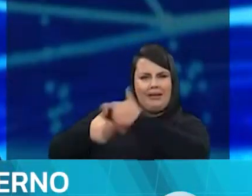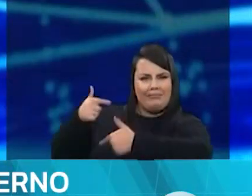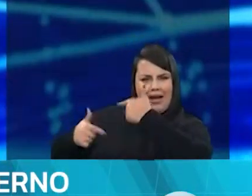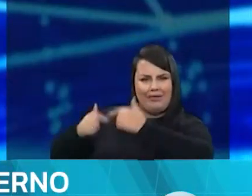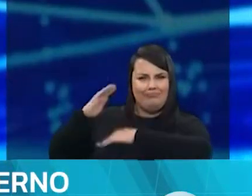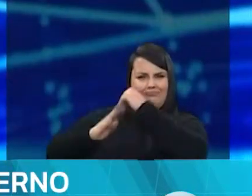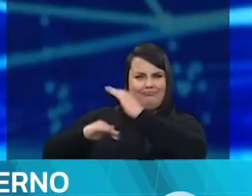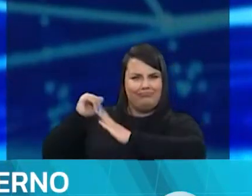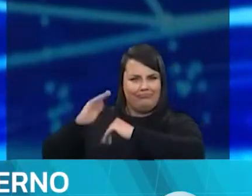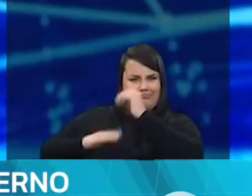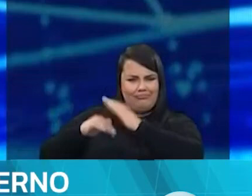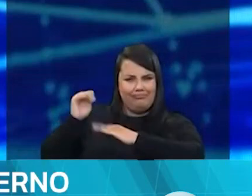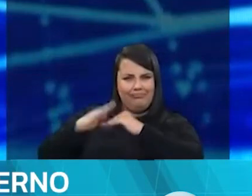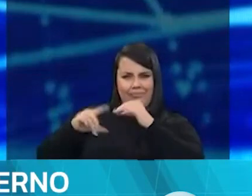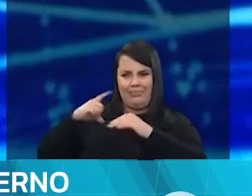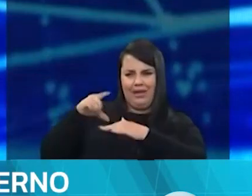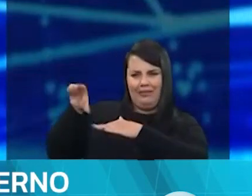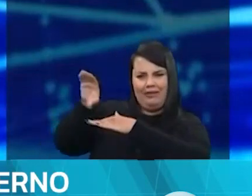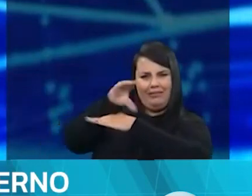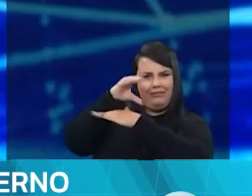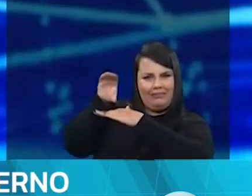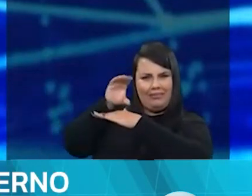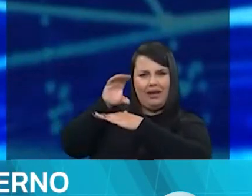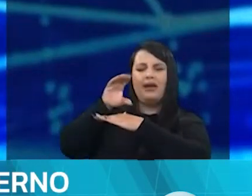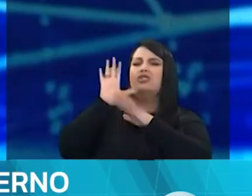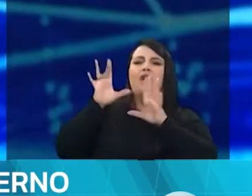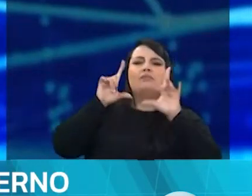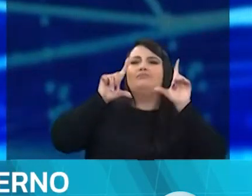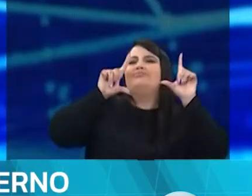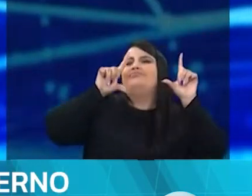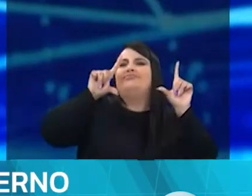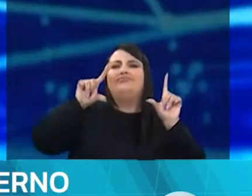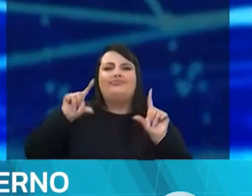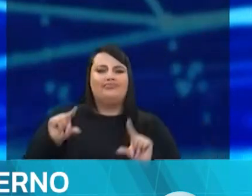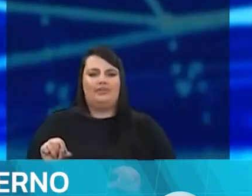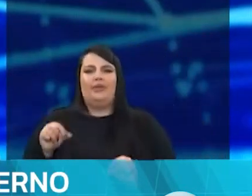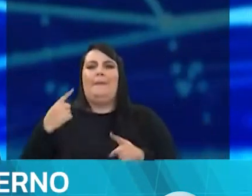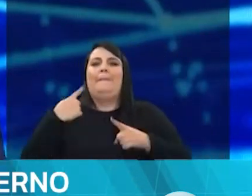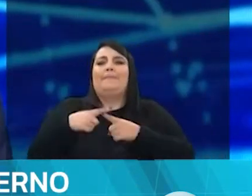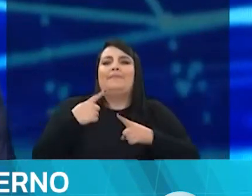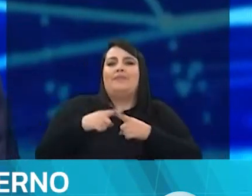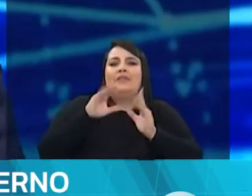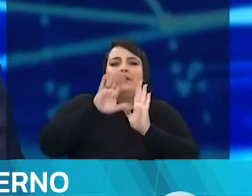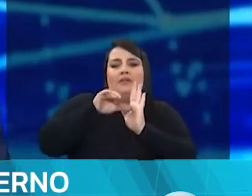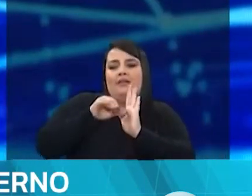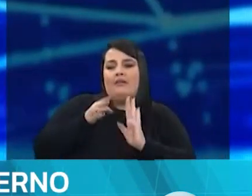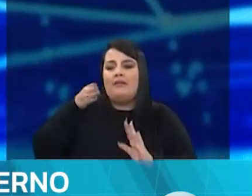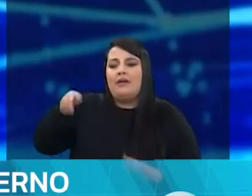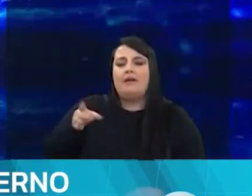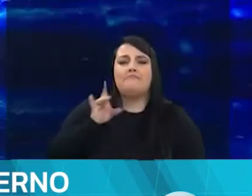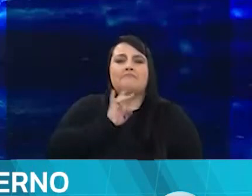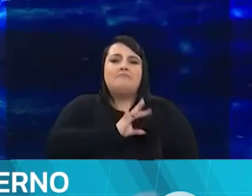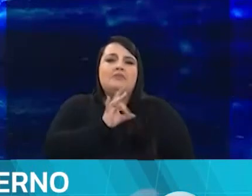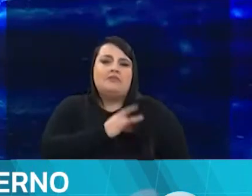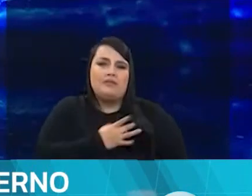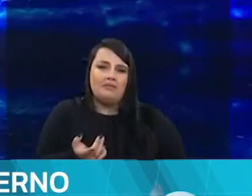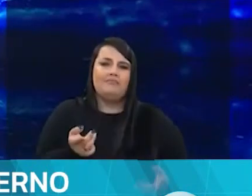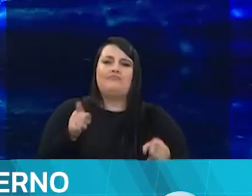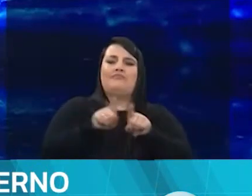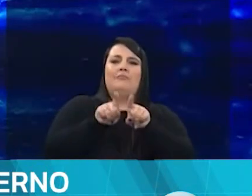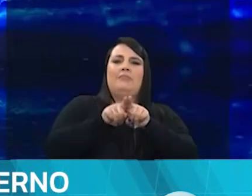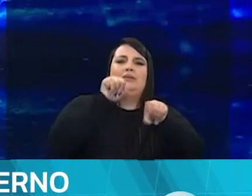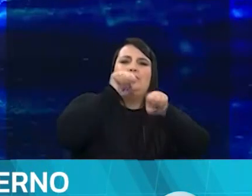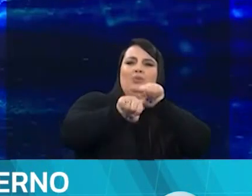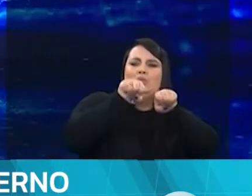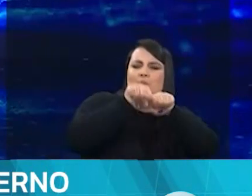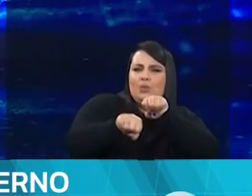Adotando um tom civilizado, também se cumprimentaram. E o bolsonarista parabenizou o rival pela votação obtida na semana passada.